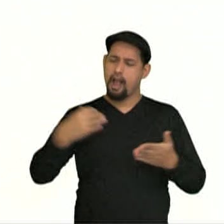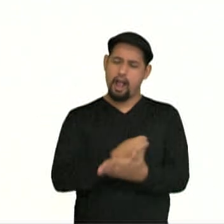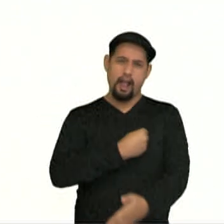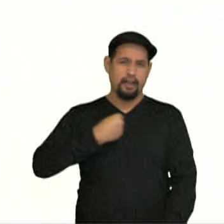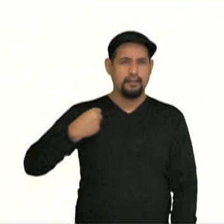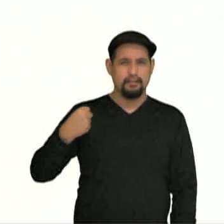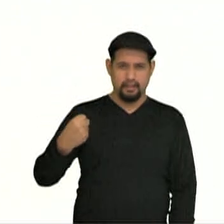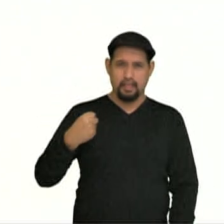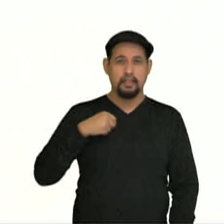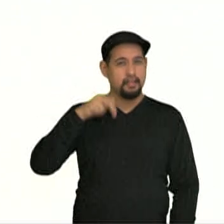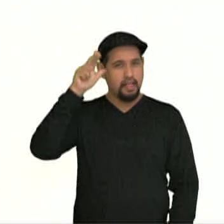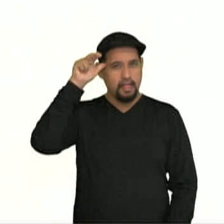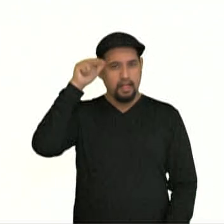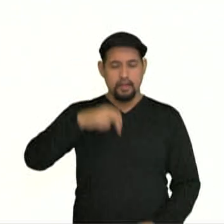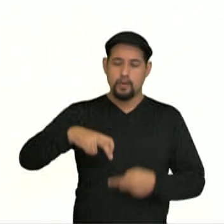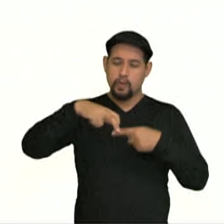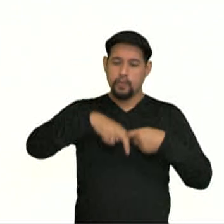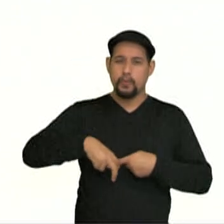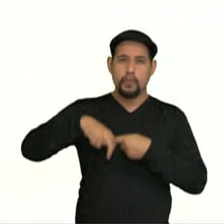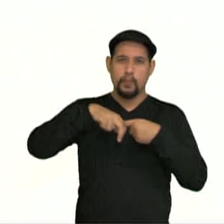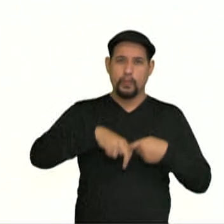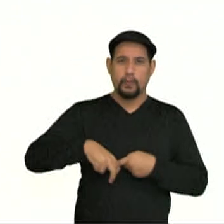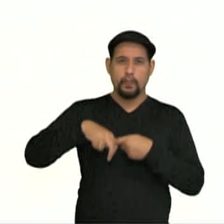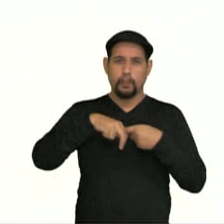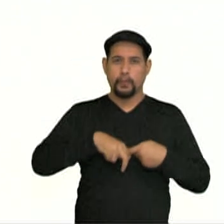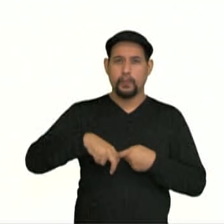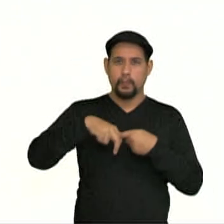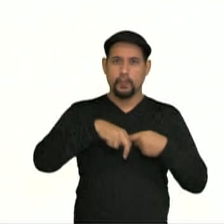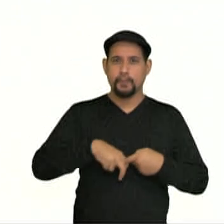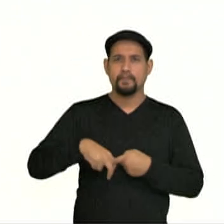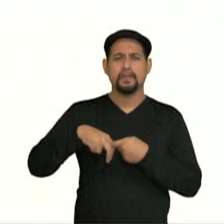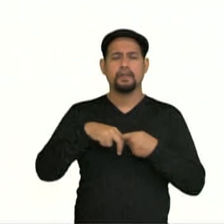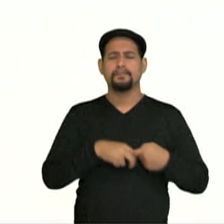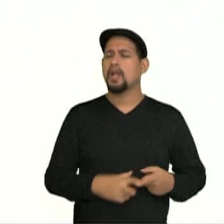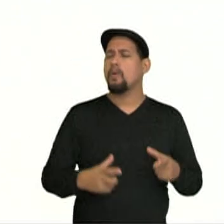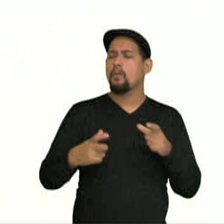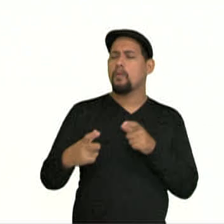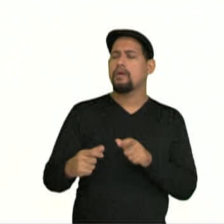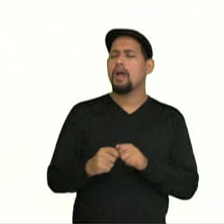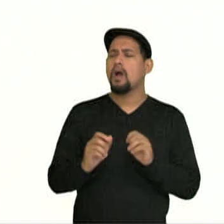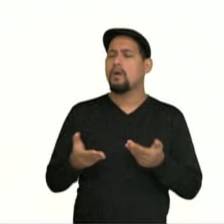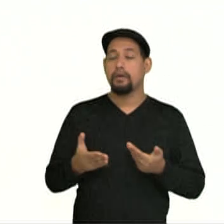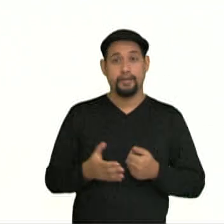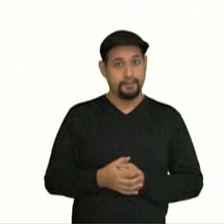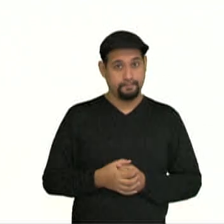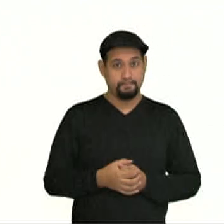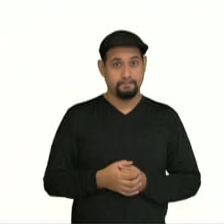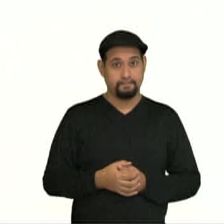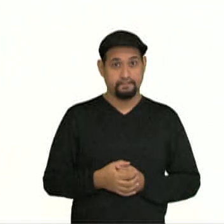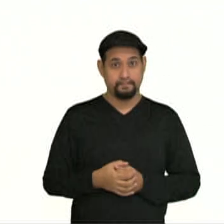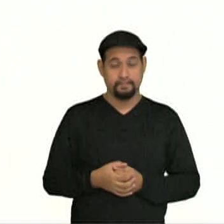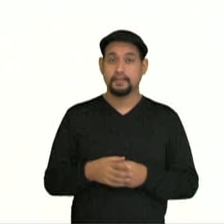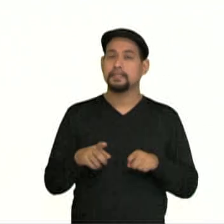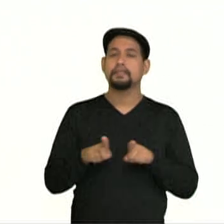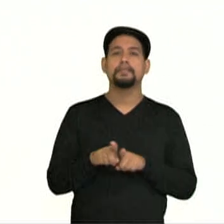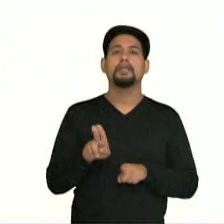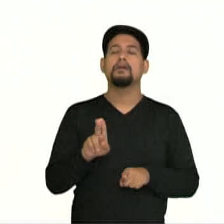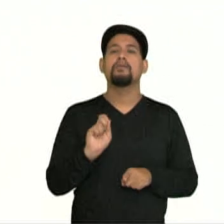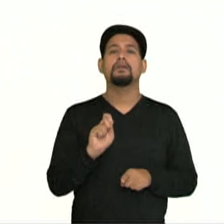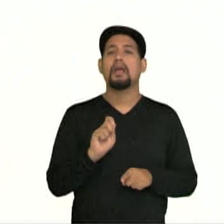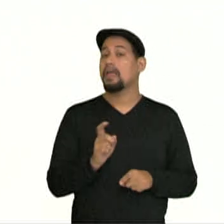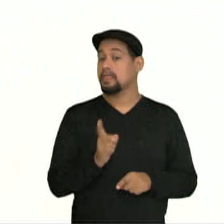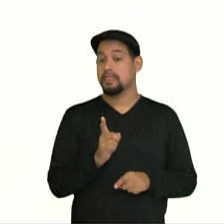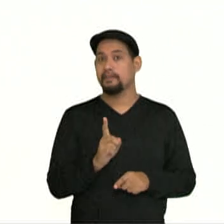de hipismo. Where's he now? Aonde ele está agora? He isn't riding a racehorse. Ele